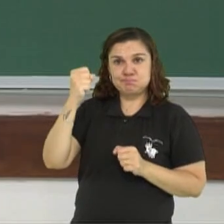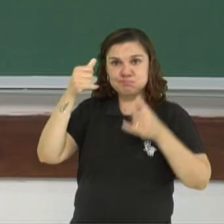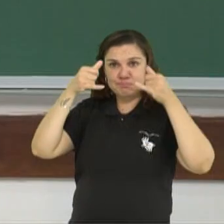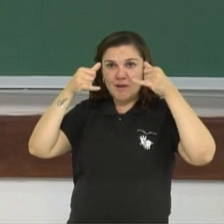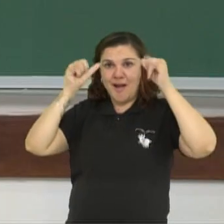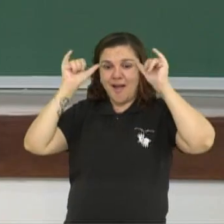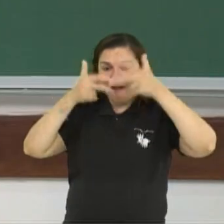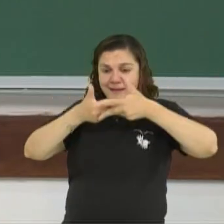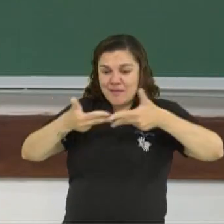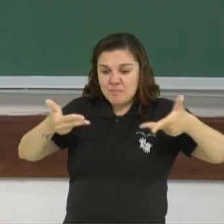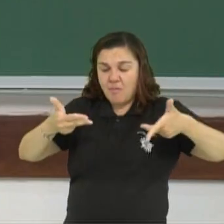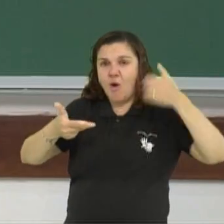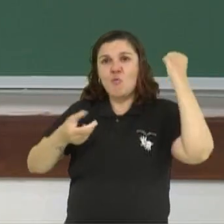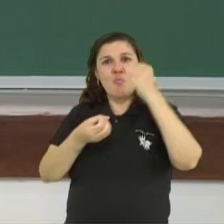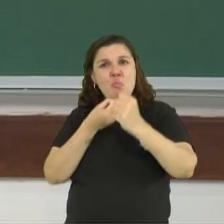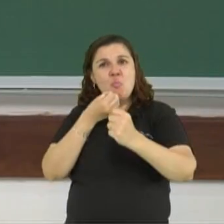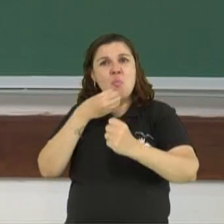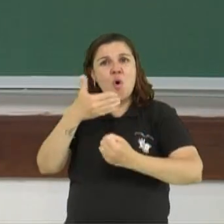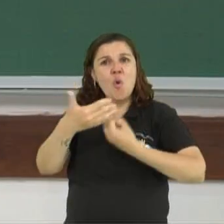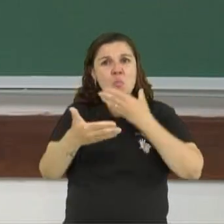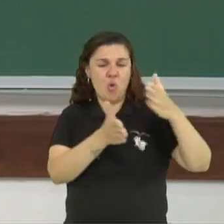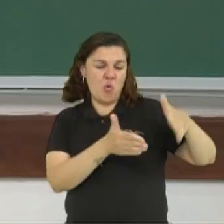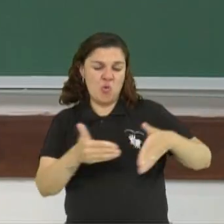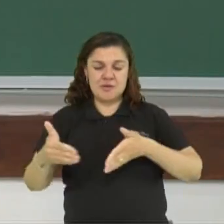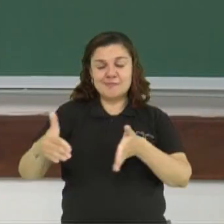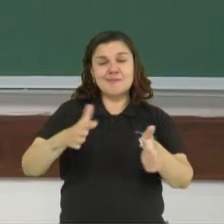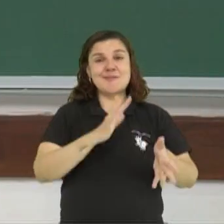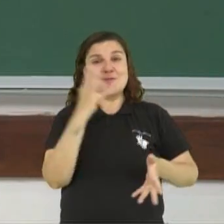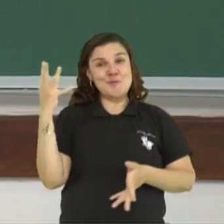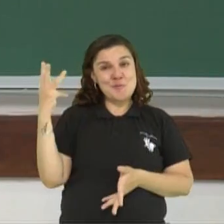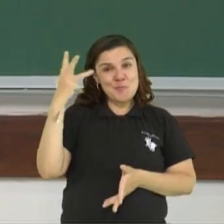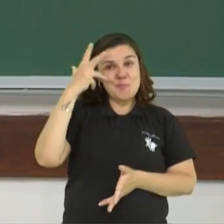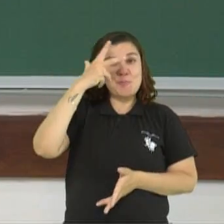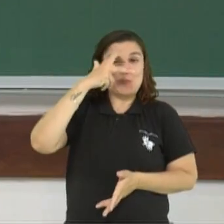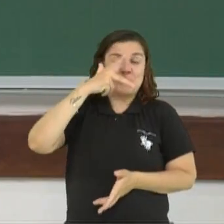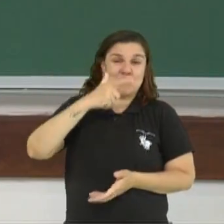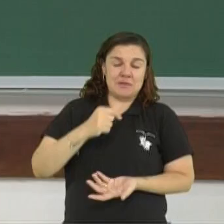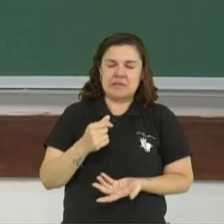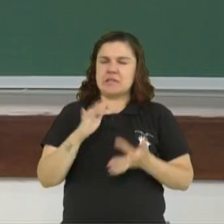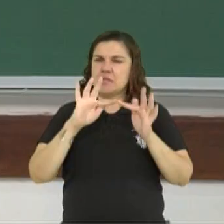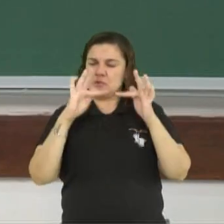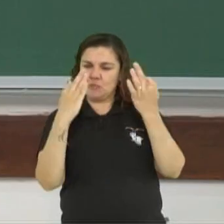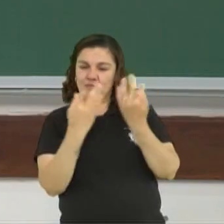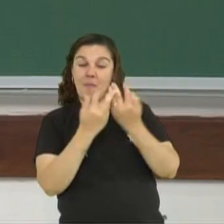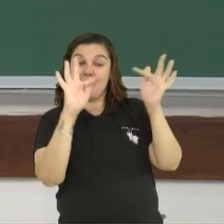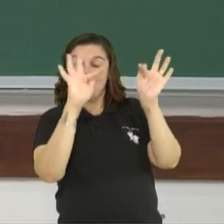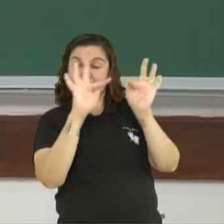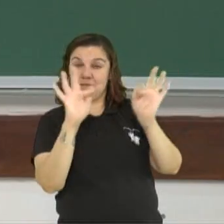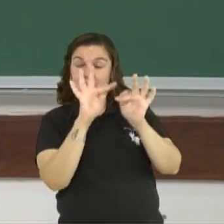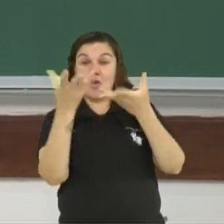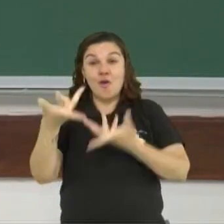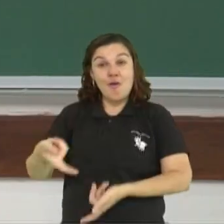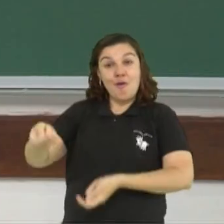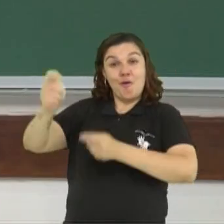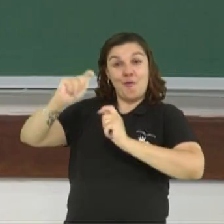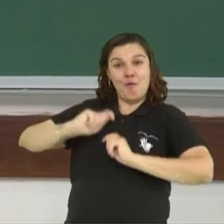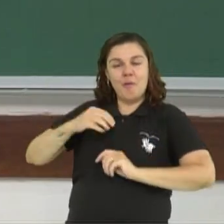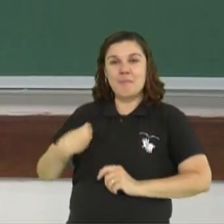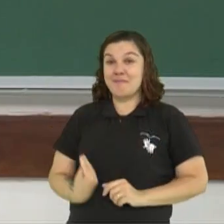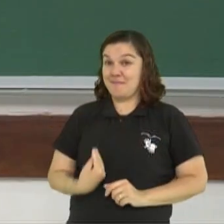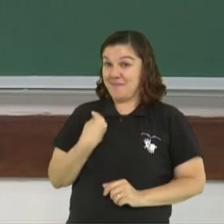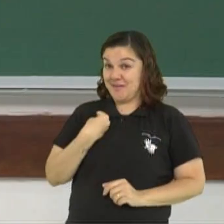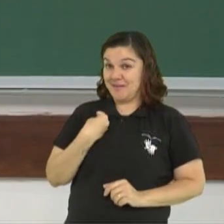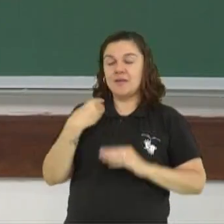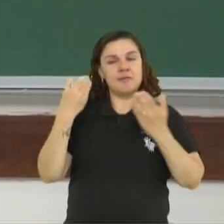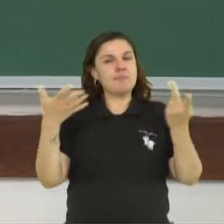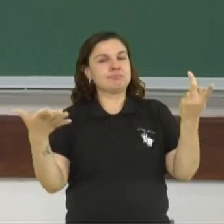caças boas, se eu colocar rios bonitos, famílias felizes, isso eu vou trazer para o meu convívio, isso eu vou trazer